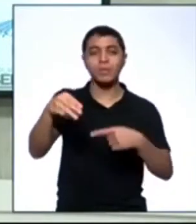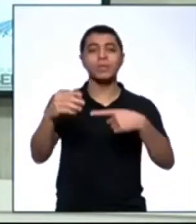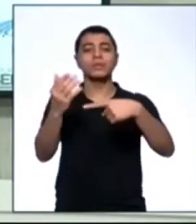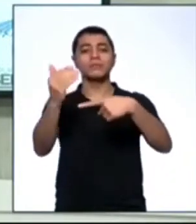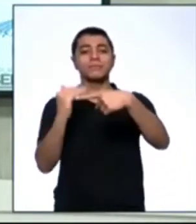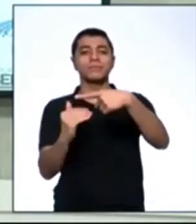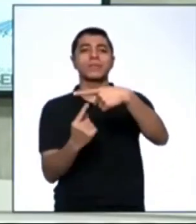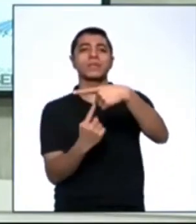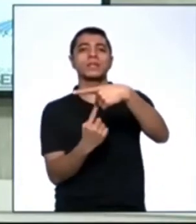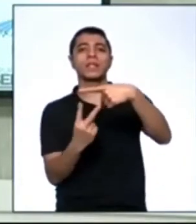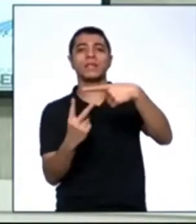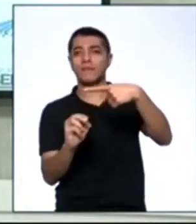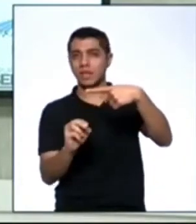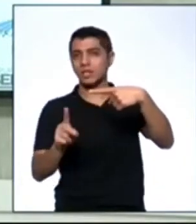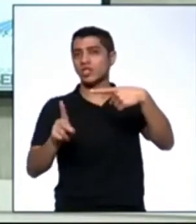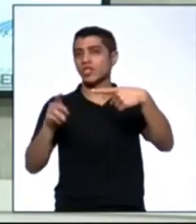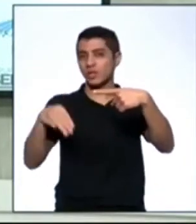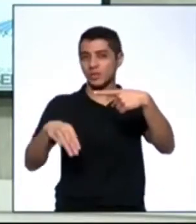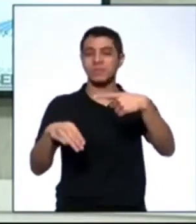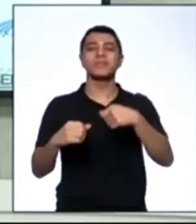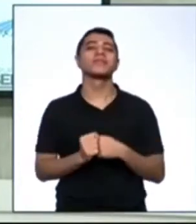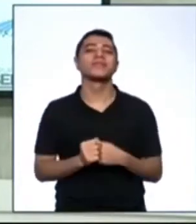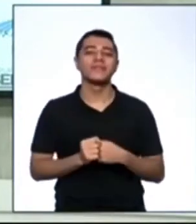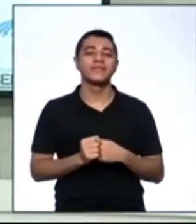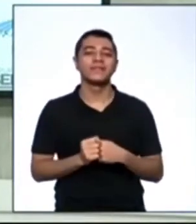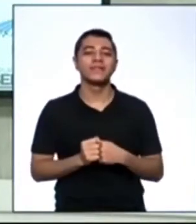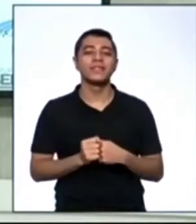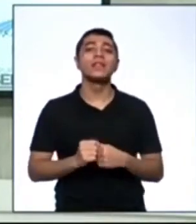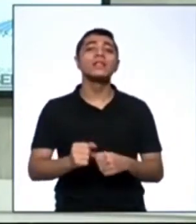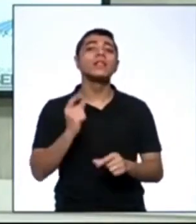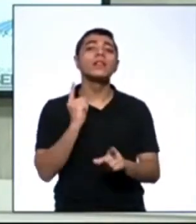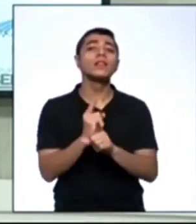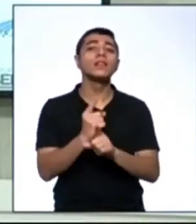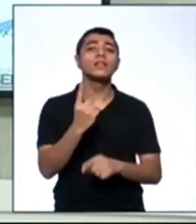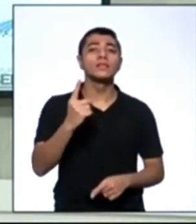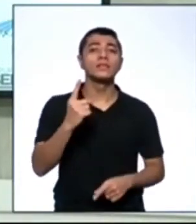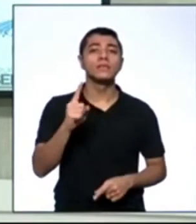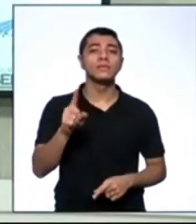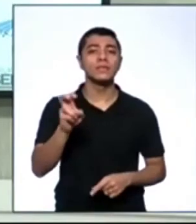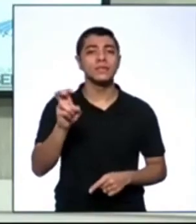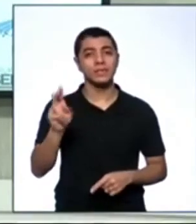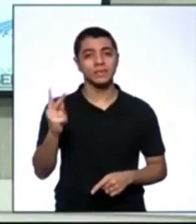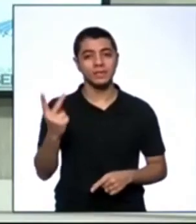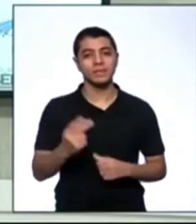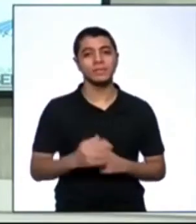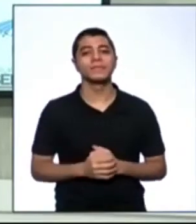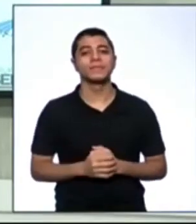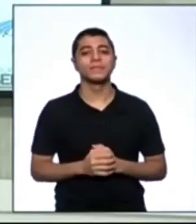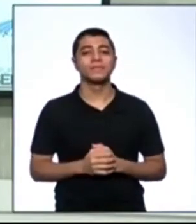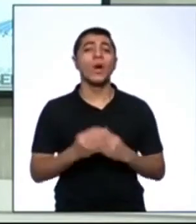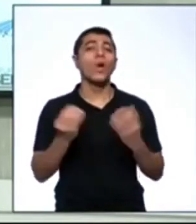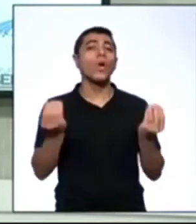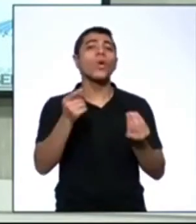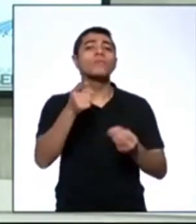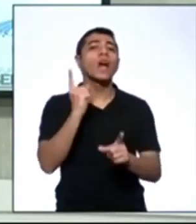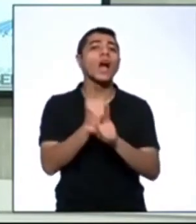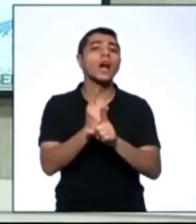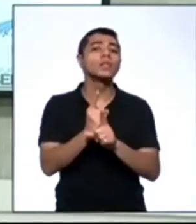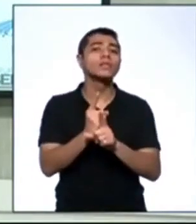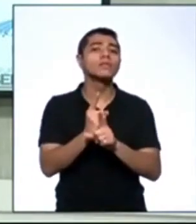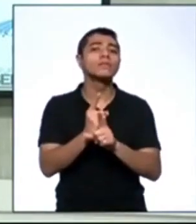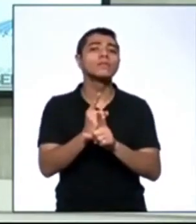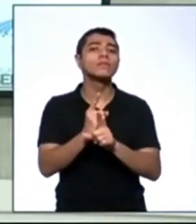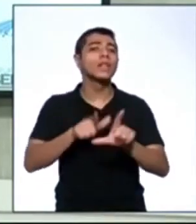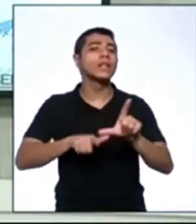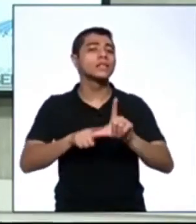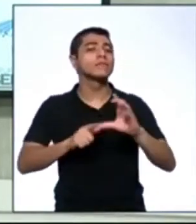uma regrinha de 3 mental, sem necessidade de usar fórmula. Veja por quê. O que é velocidade constante de 80 km